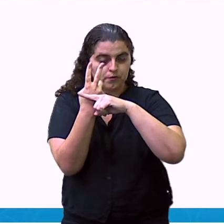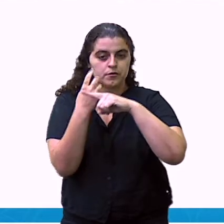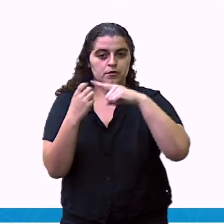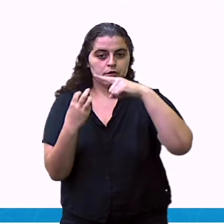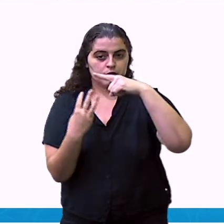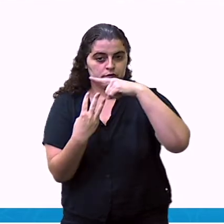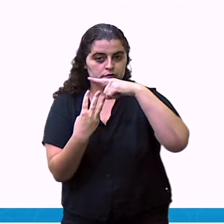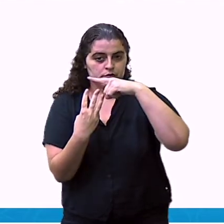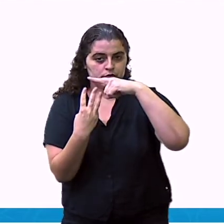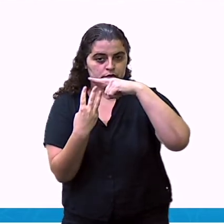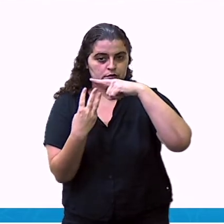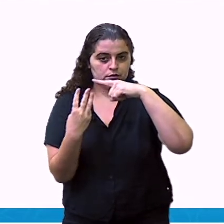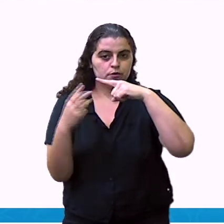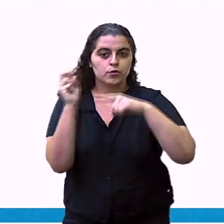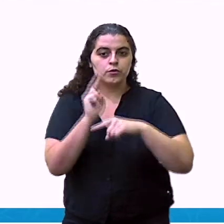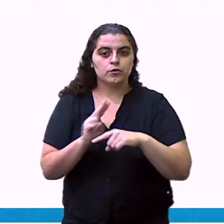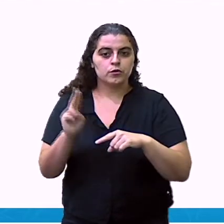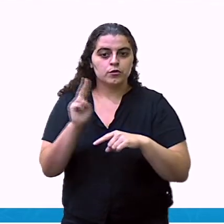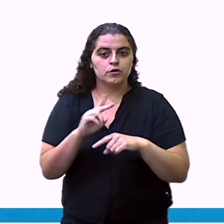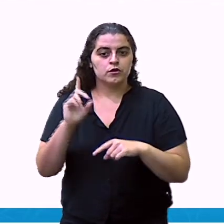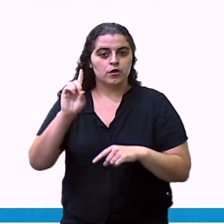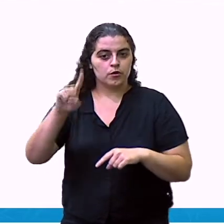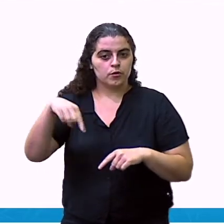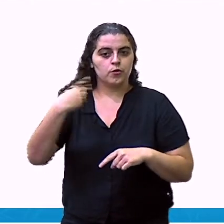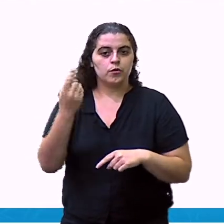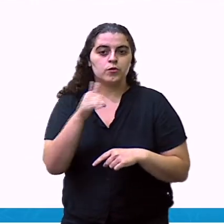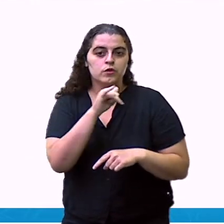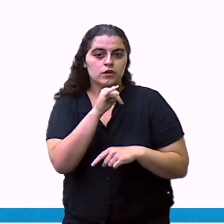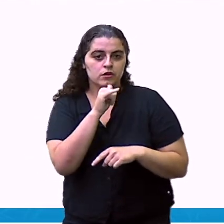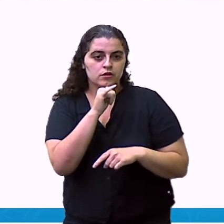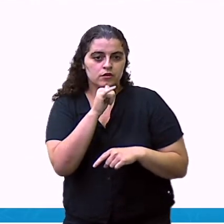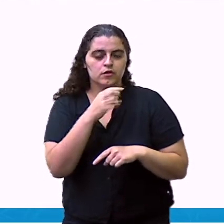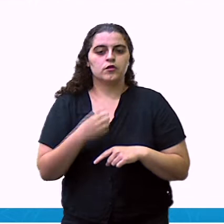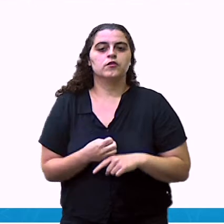2/3. Utilizando agora a outra fração, nós temos